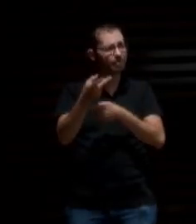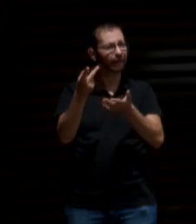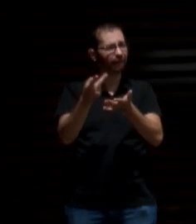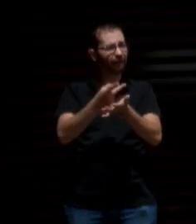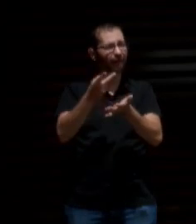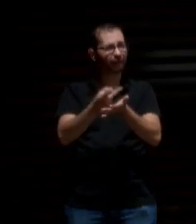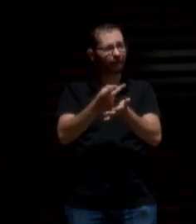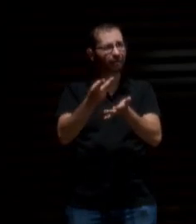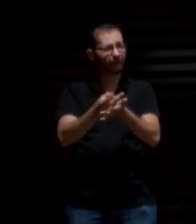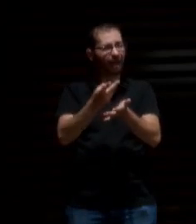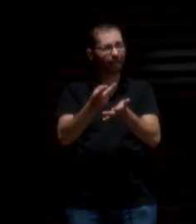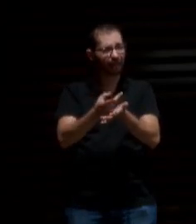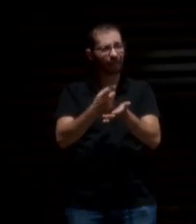na